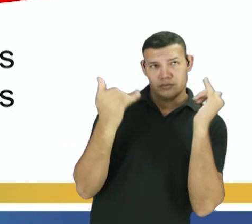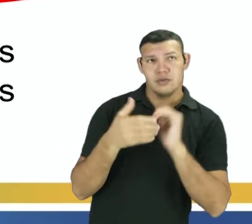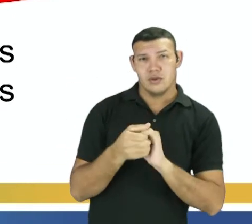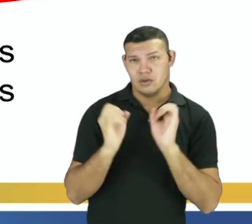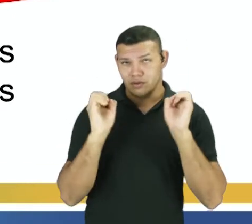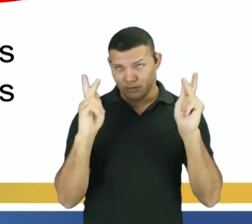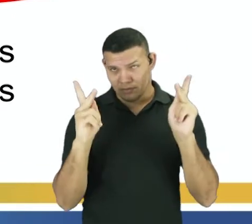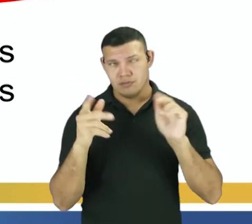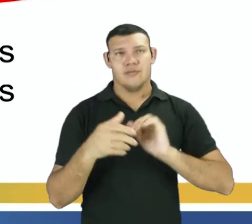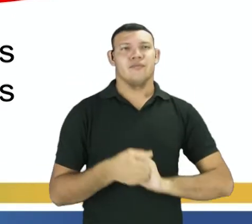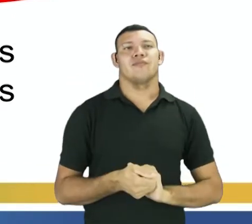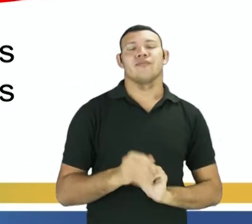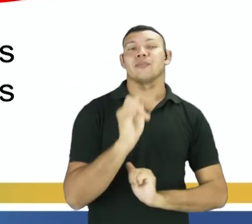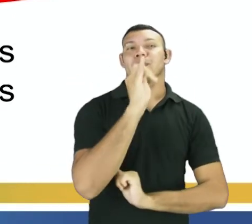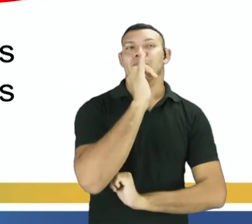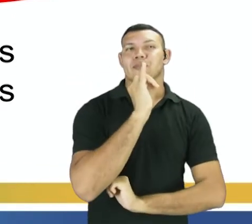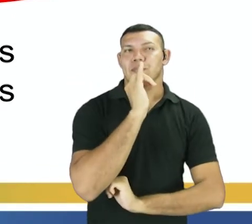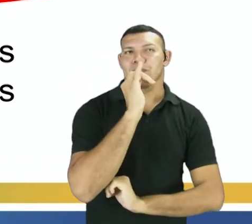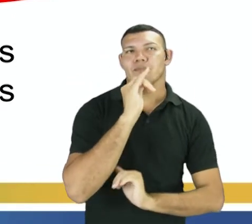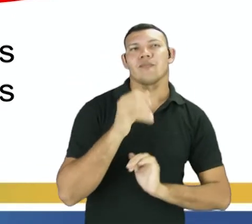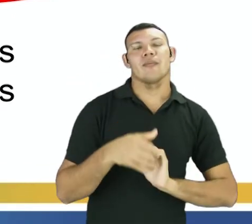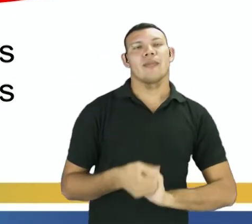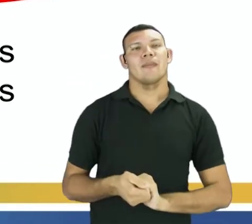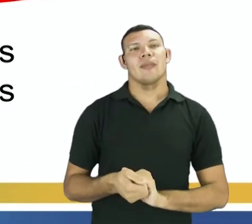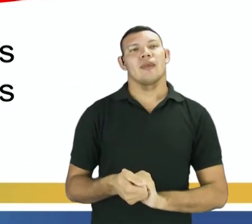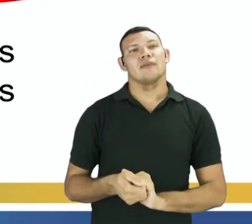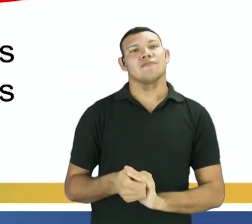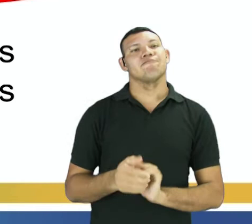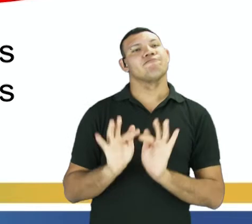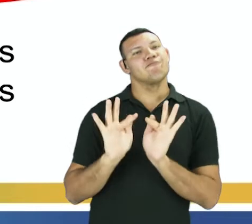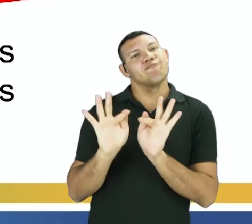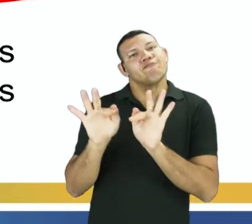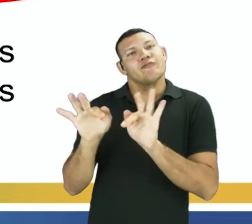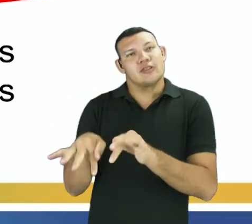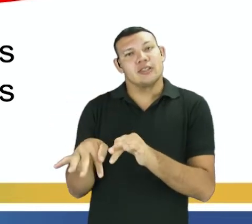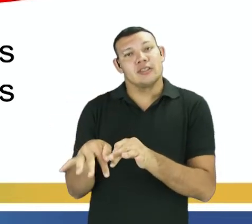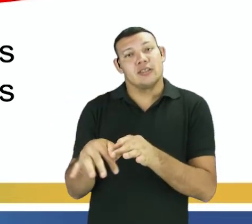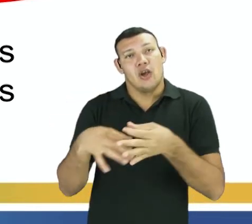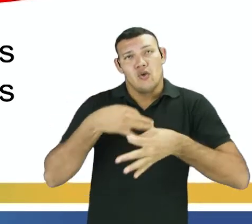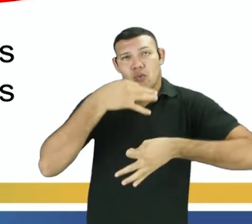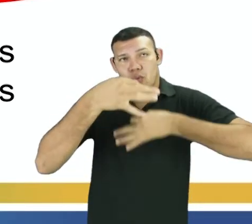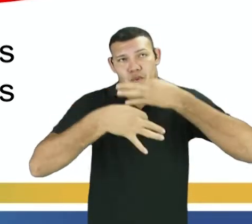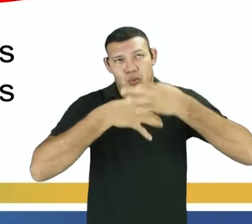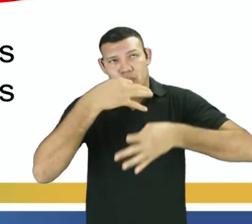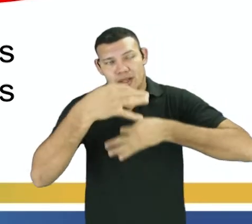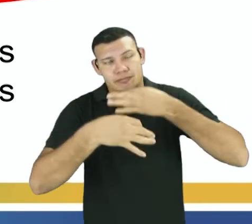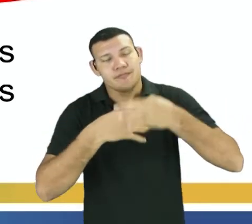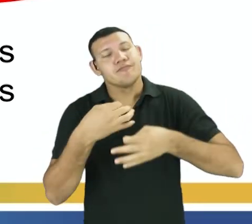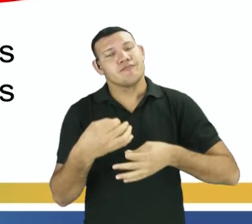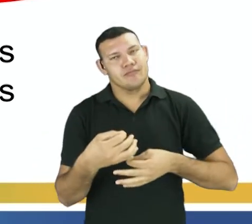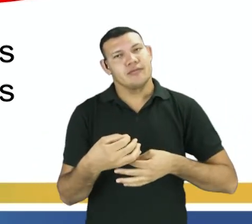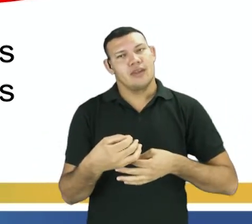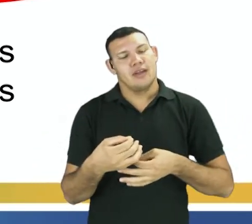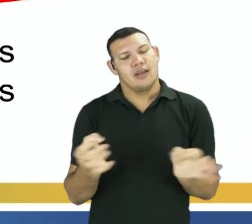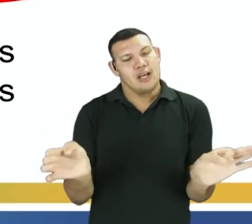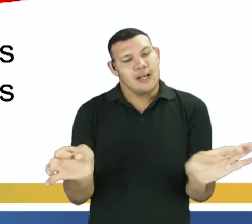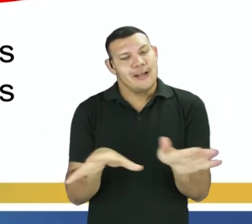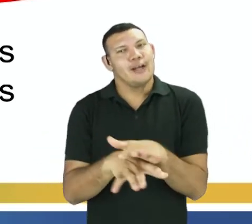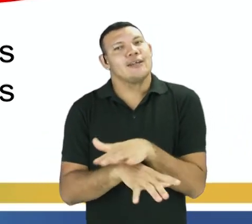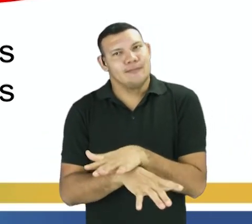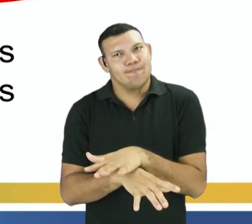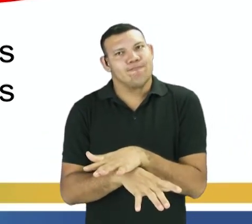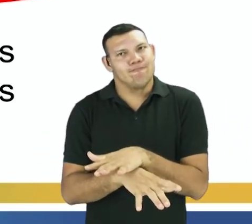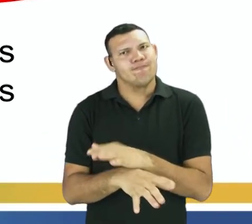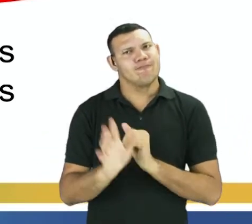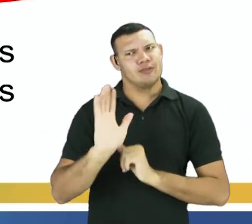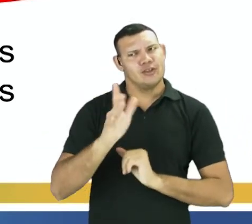¿Está bien? Olha lá o exemplo. Para finalizar a argumentação, olha lá, ele já está dizendo que vai finalizar algo que